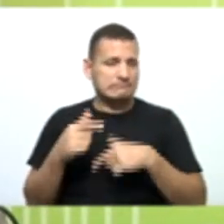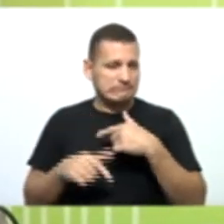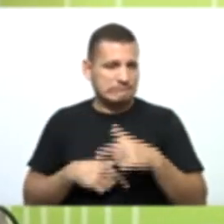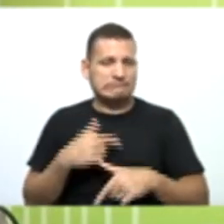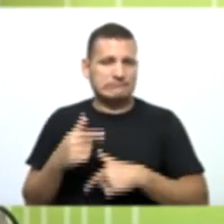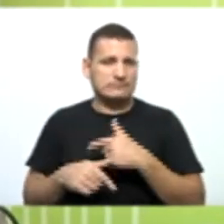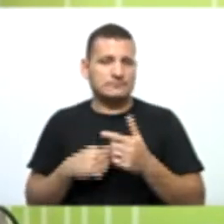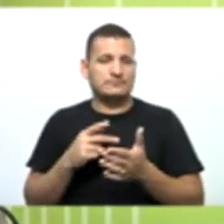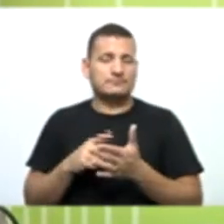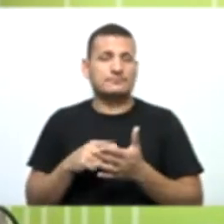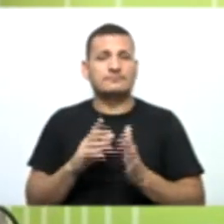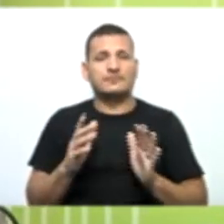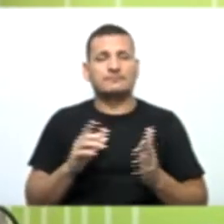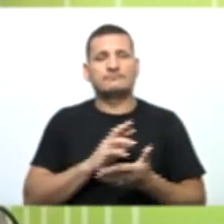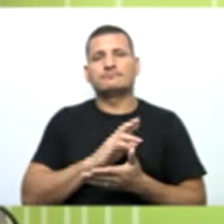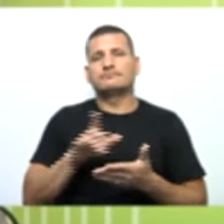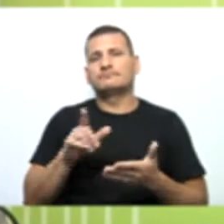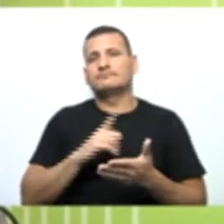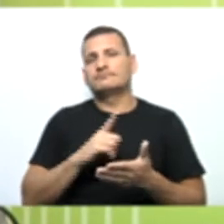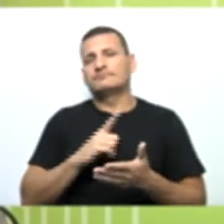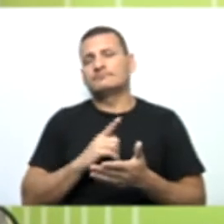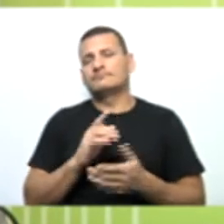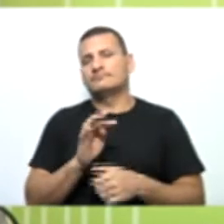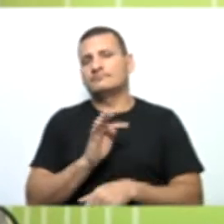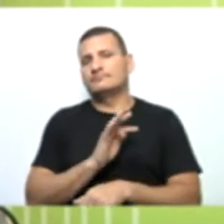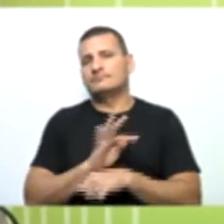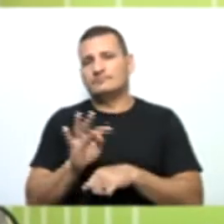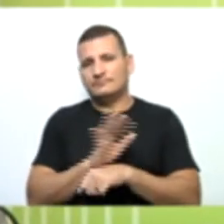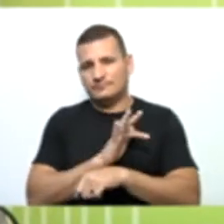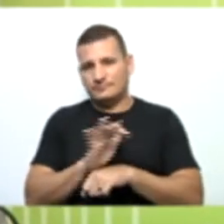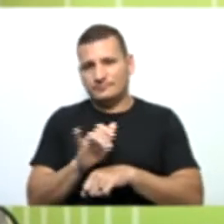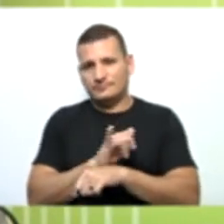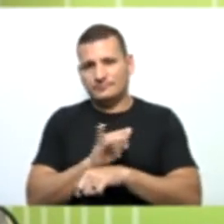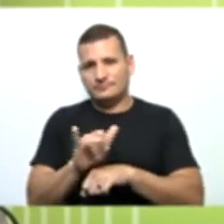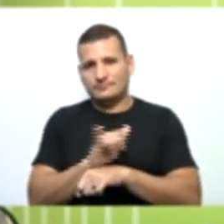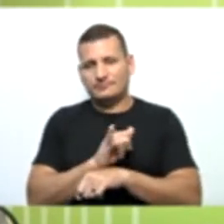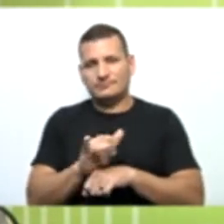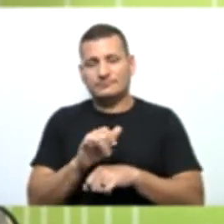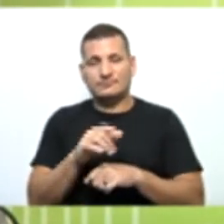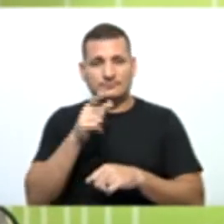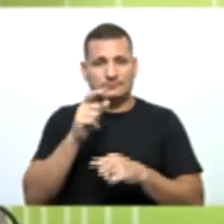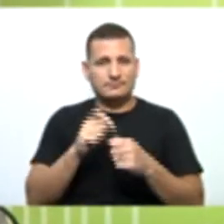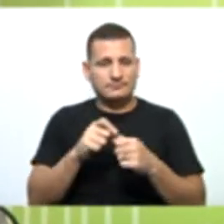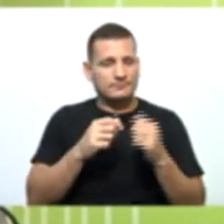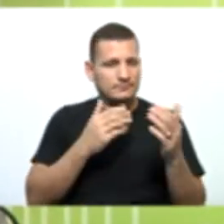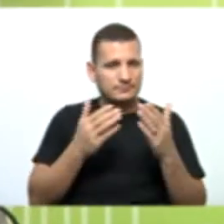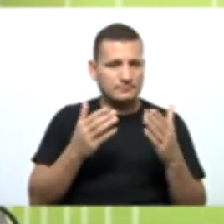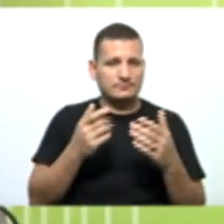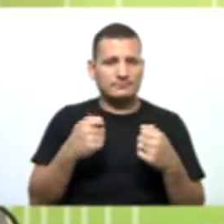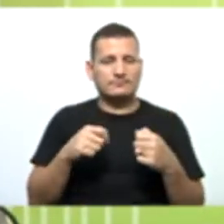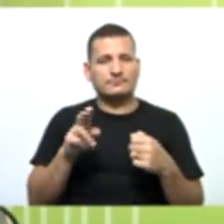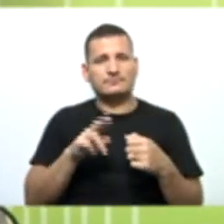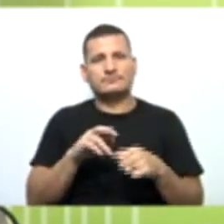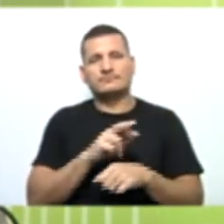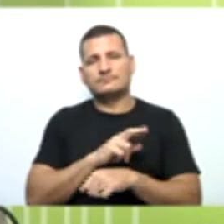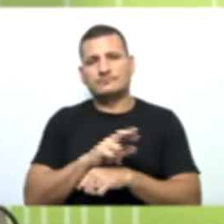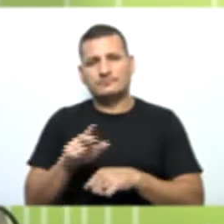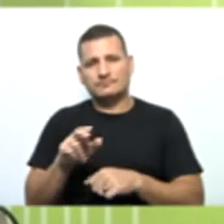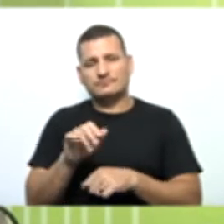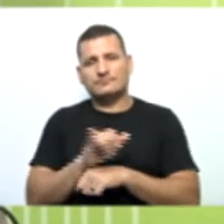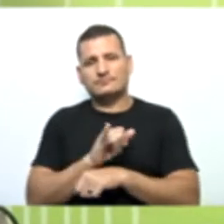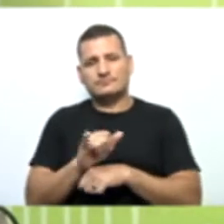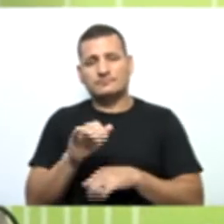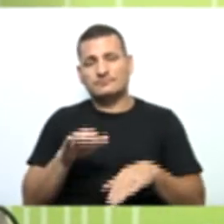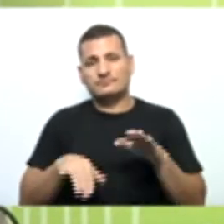para vocês que para vocês fazerem essa análise, a gente vai ter que utilizar várias técnicas. Às vezes vai ter que utilizar até mais de